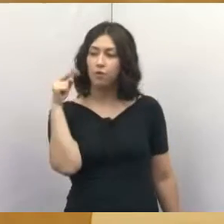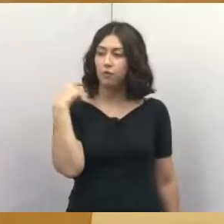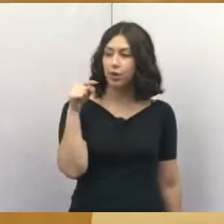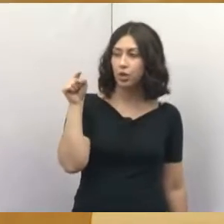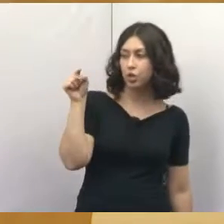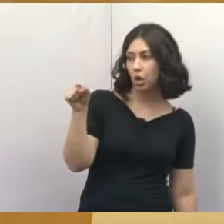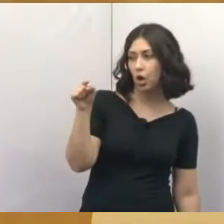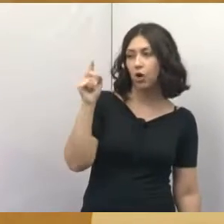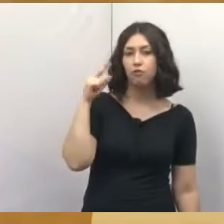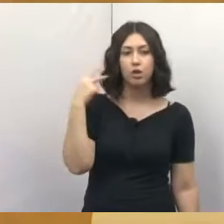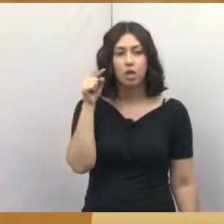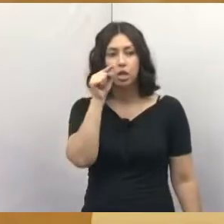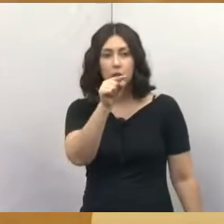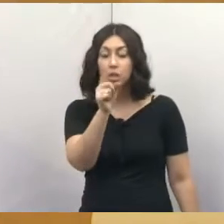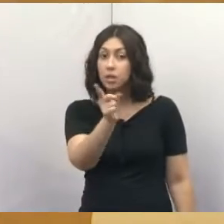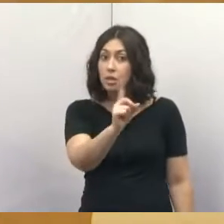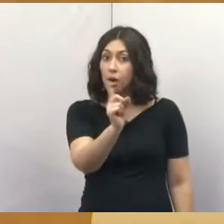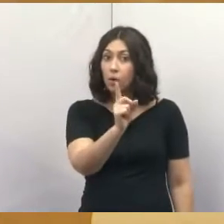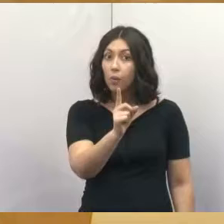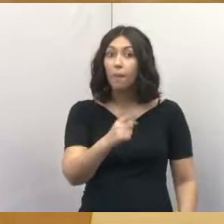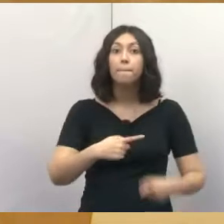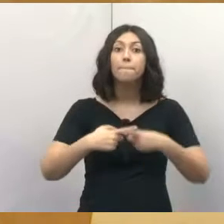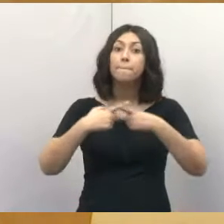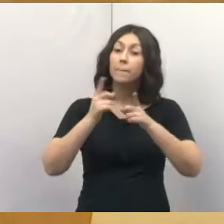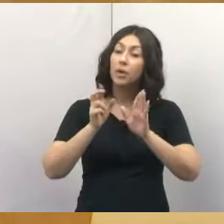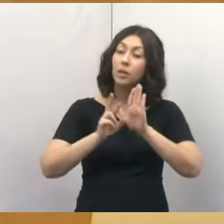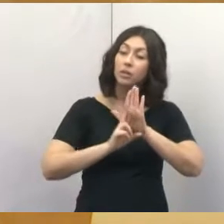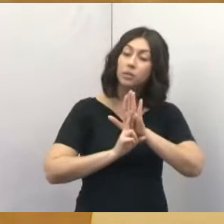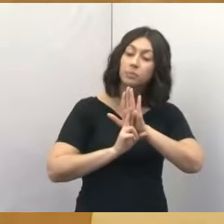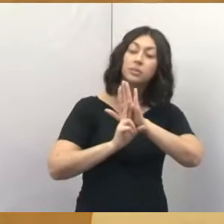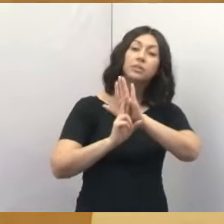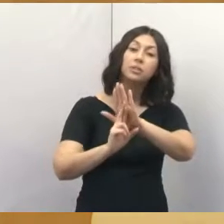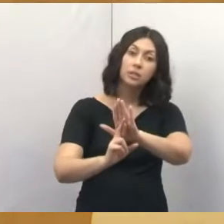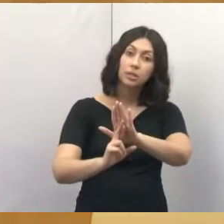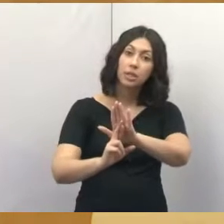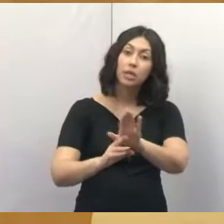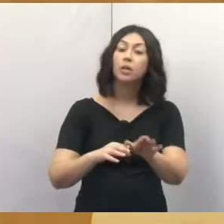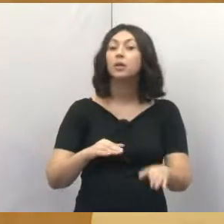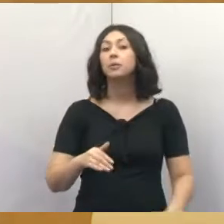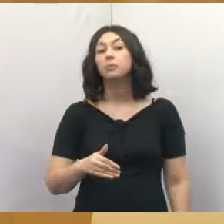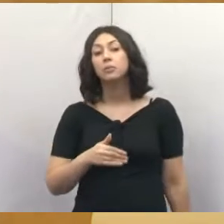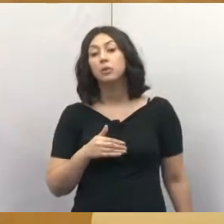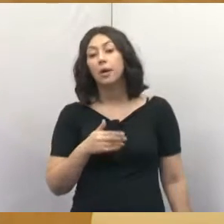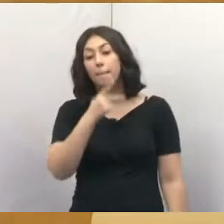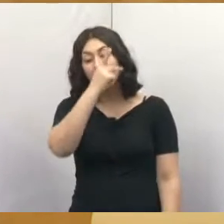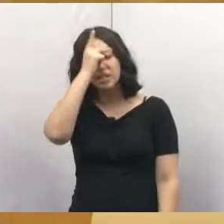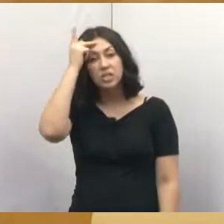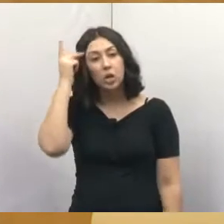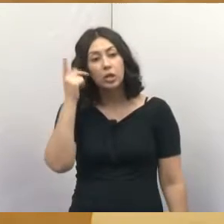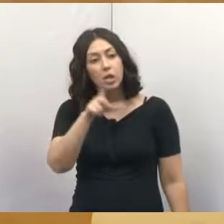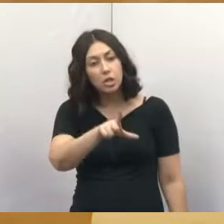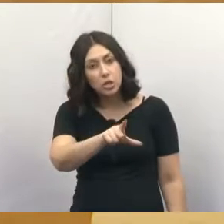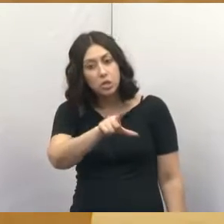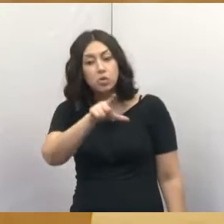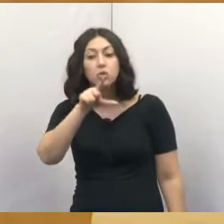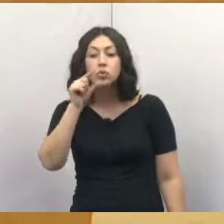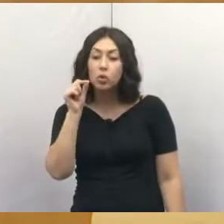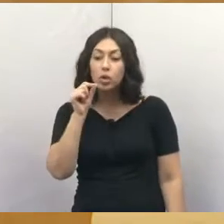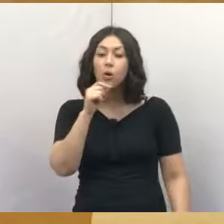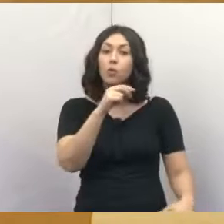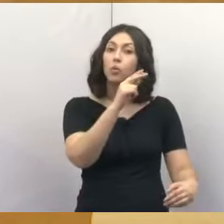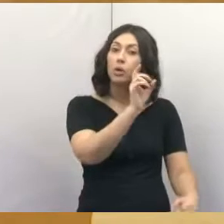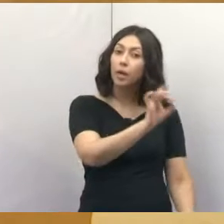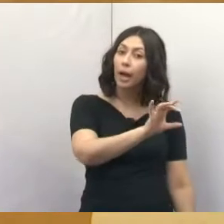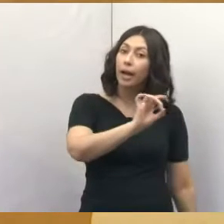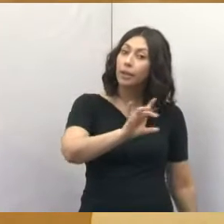vereador Dude, o vereador Hernani, mas é representar aqueles que lá fora depositaram o voto